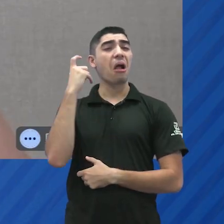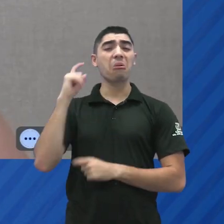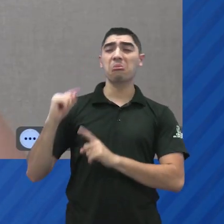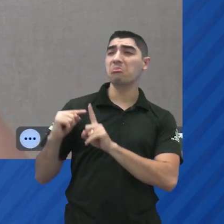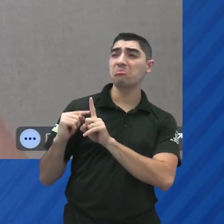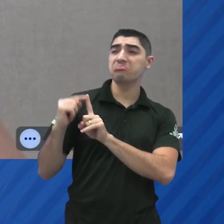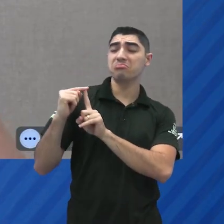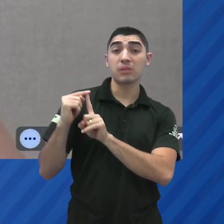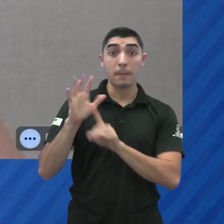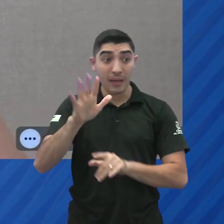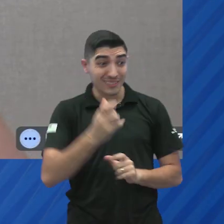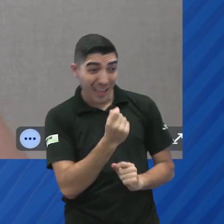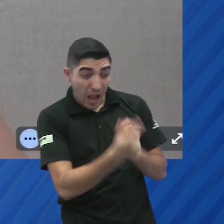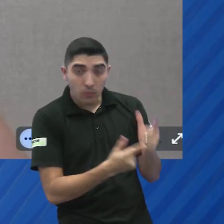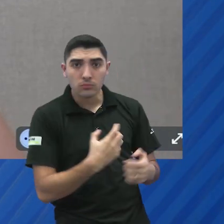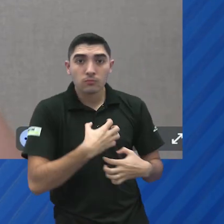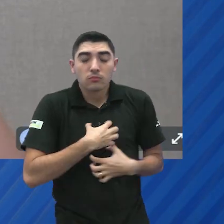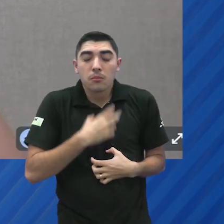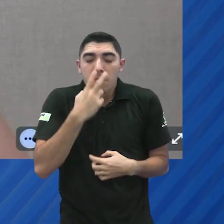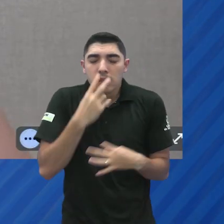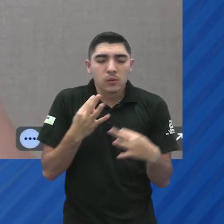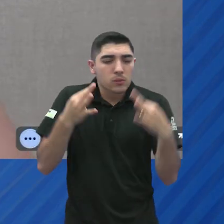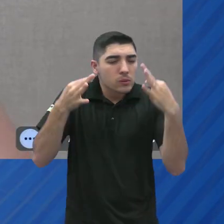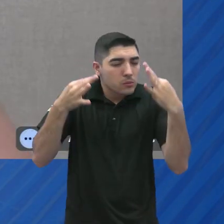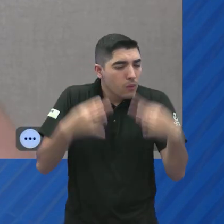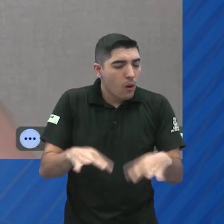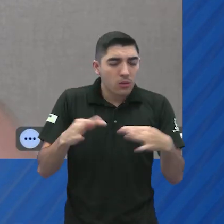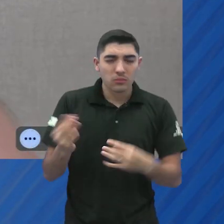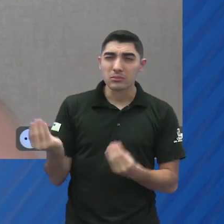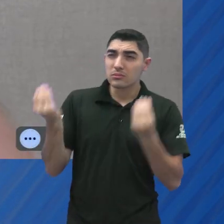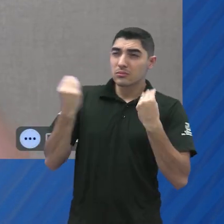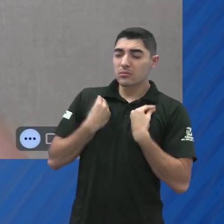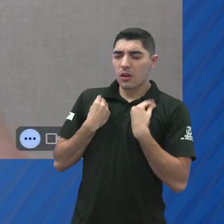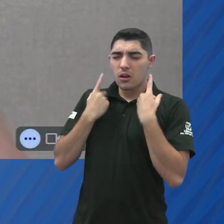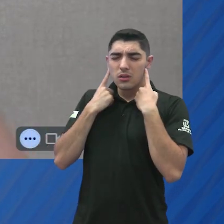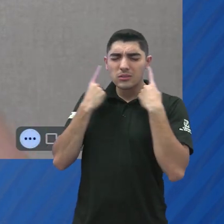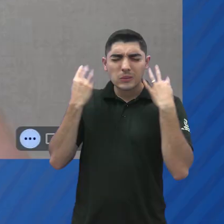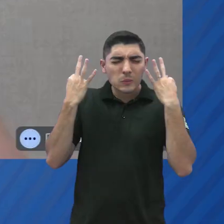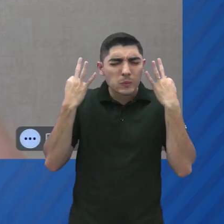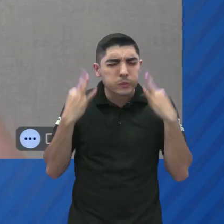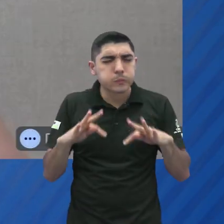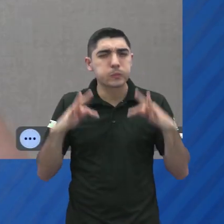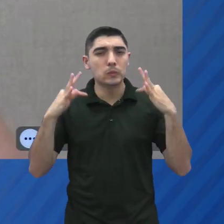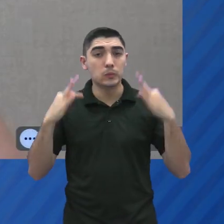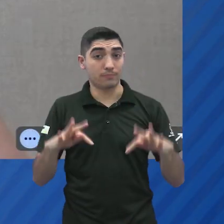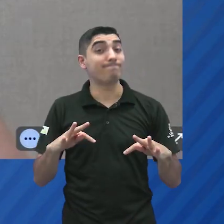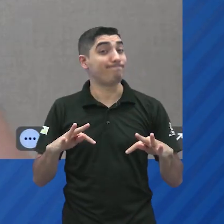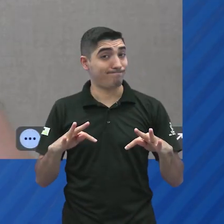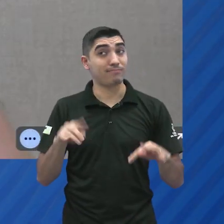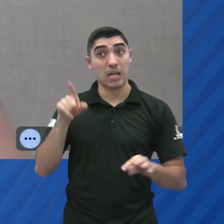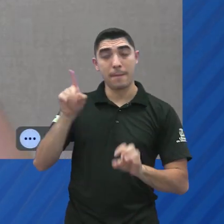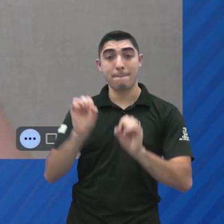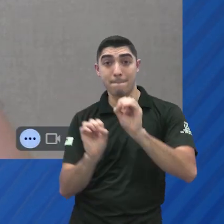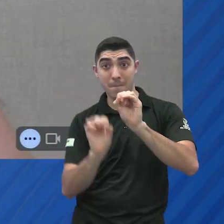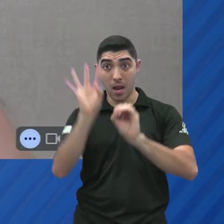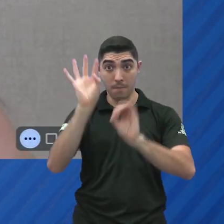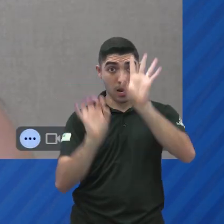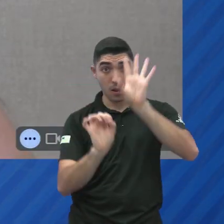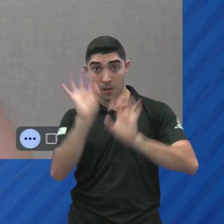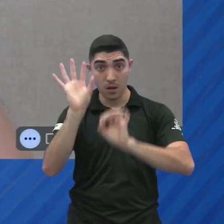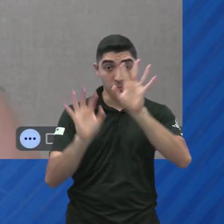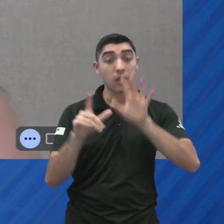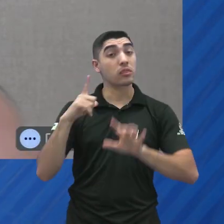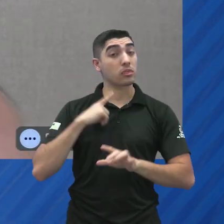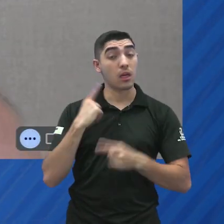barulho alto, para eles chega a ser de fato doloroso. É como se o barulho doesse de fato o ouvido.